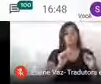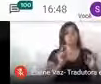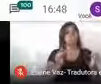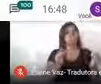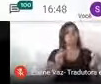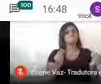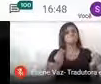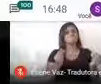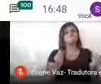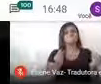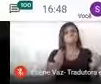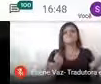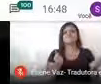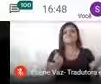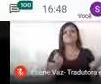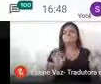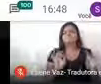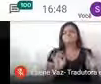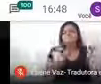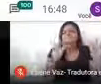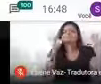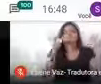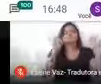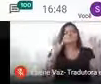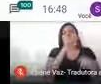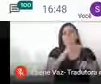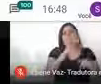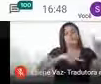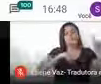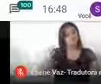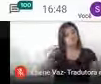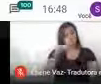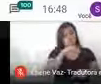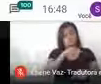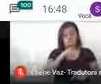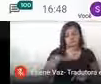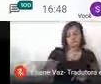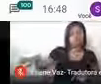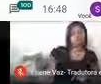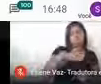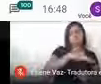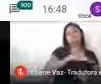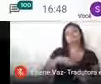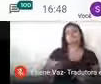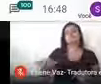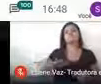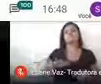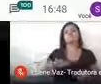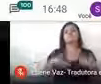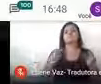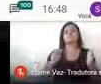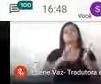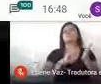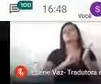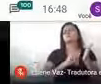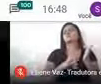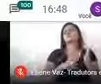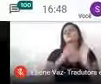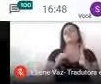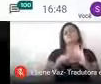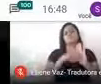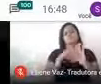Acará. Então, nós temos aqui a metodologia desse nosso projeto, envolve o